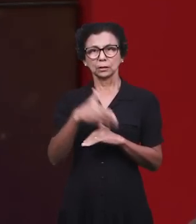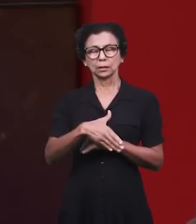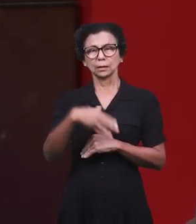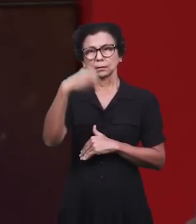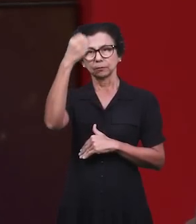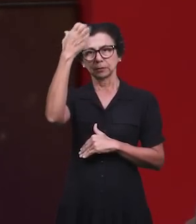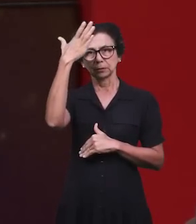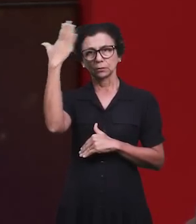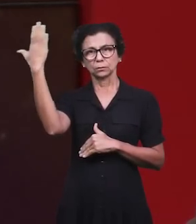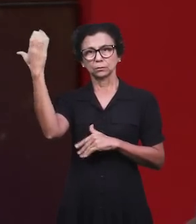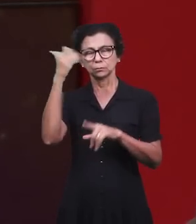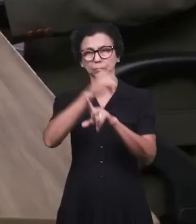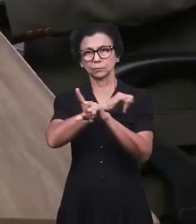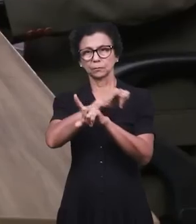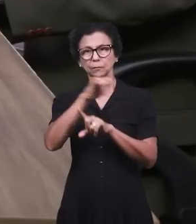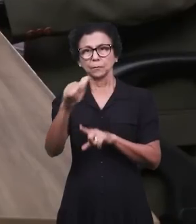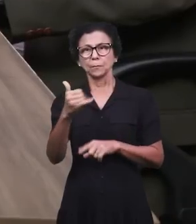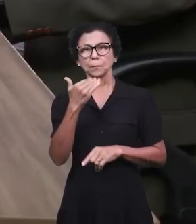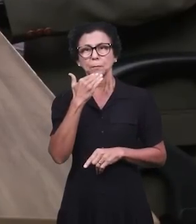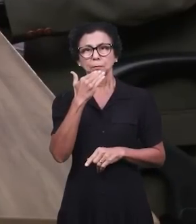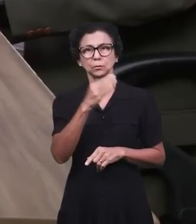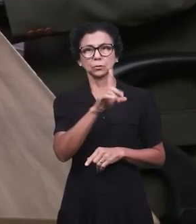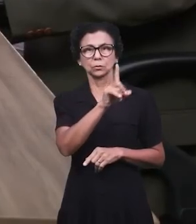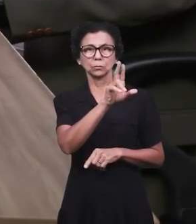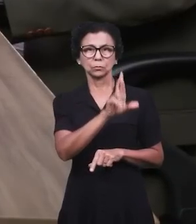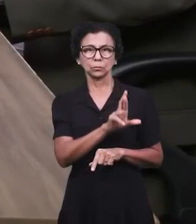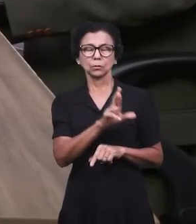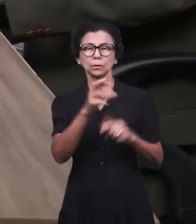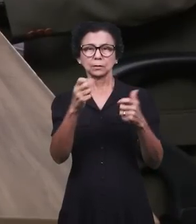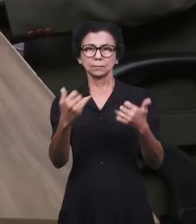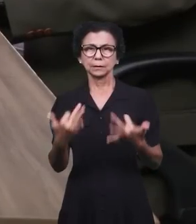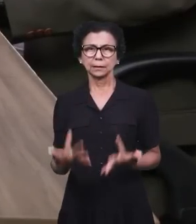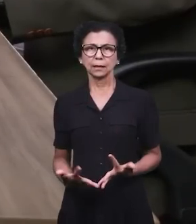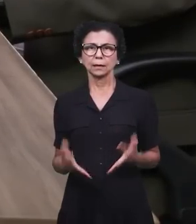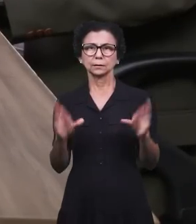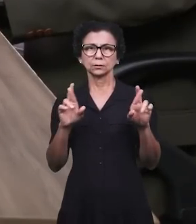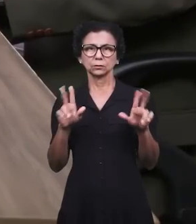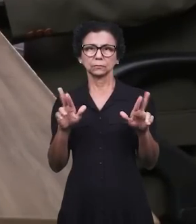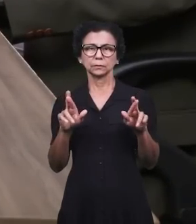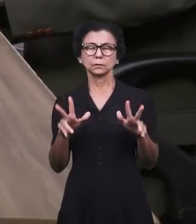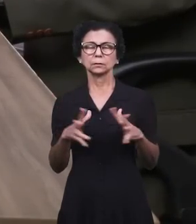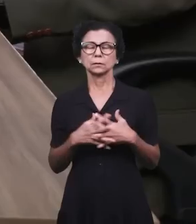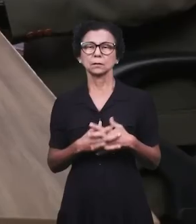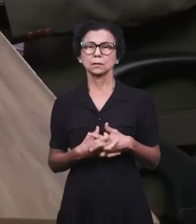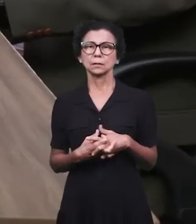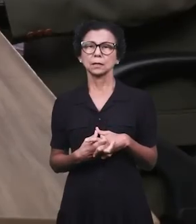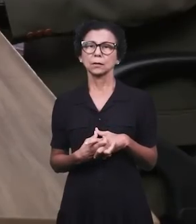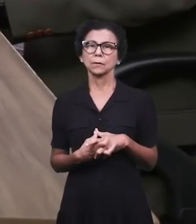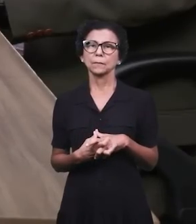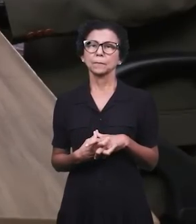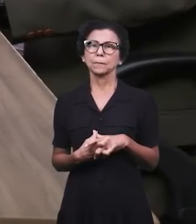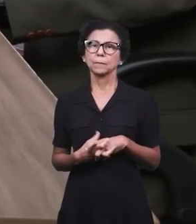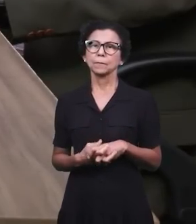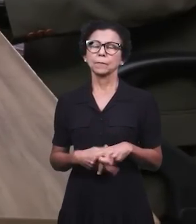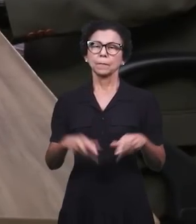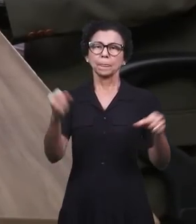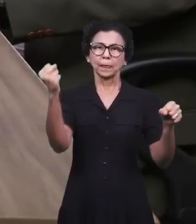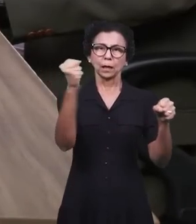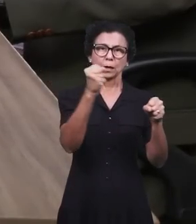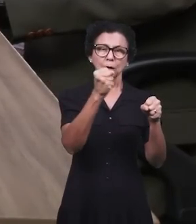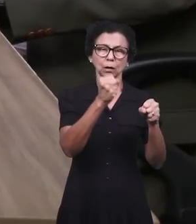profético, queria que o doutor trouxesse para nós aqui um pouquinho dessa diferença, né, entre construção e